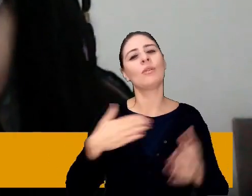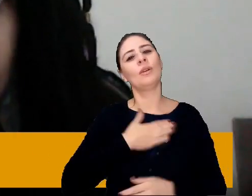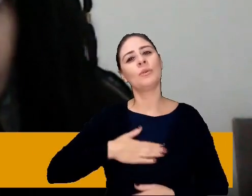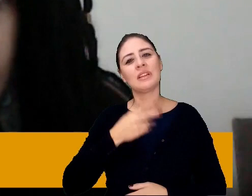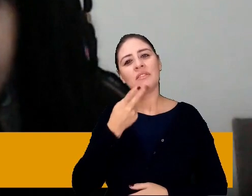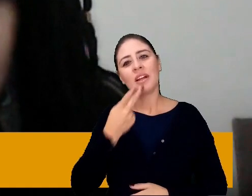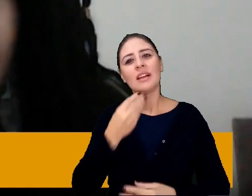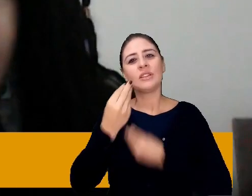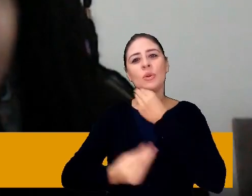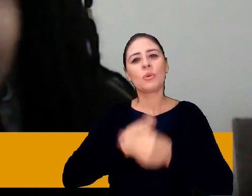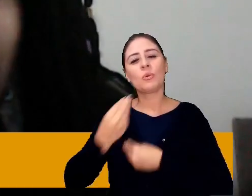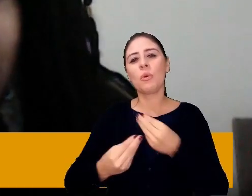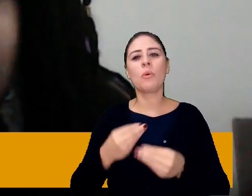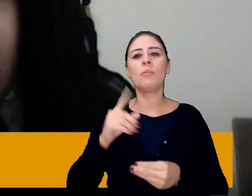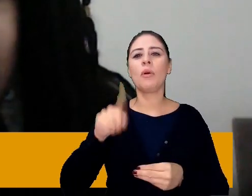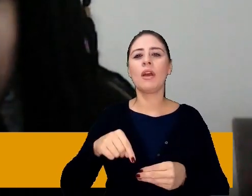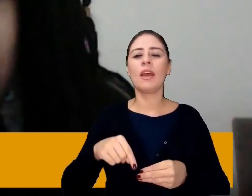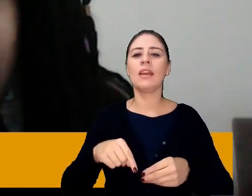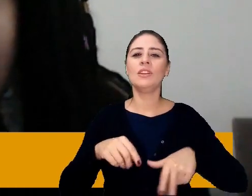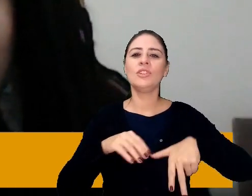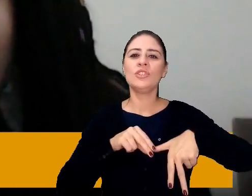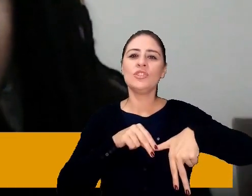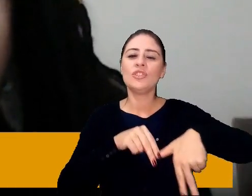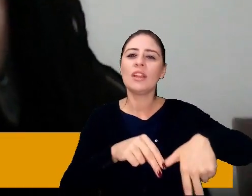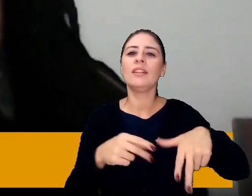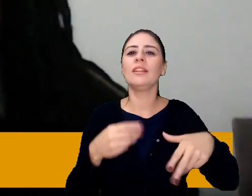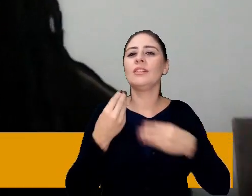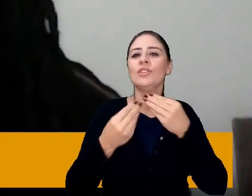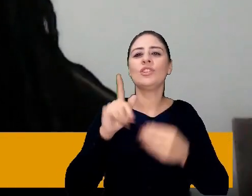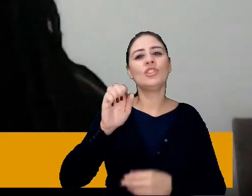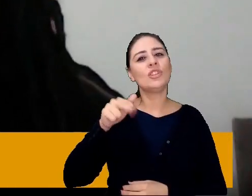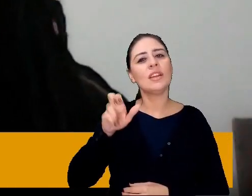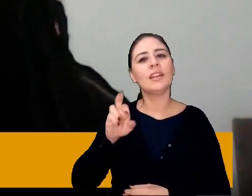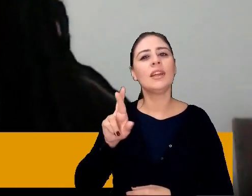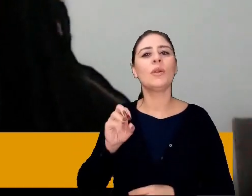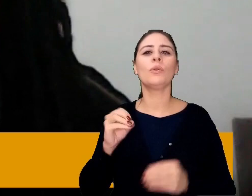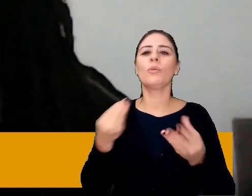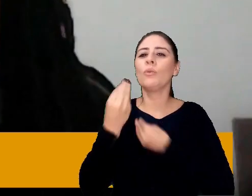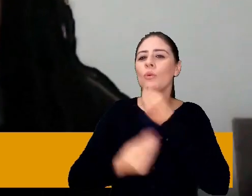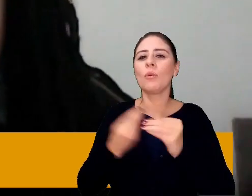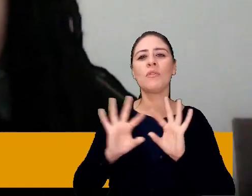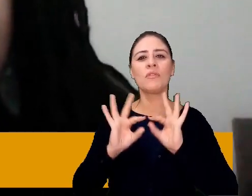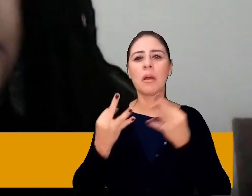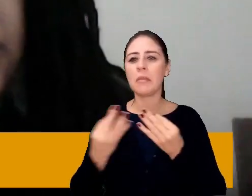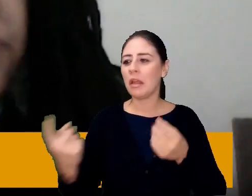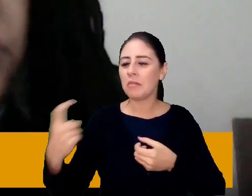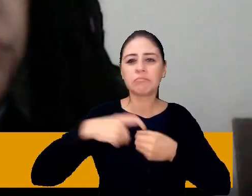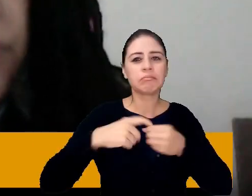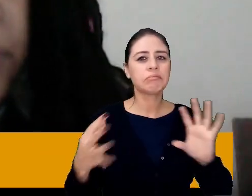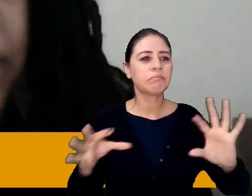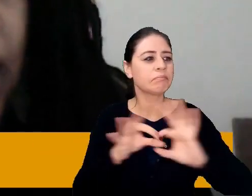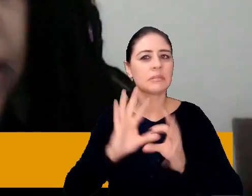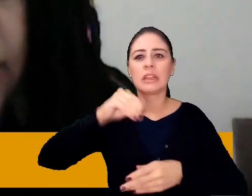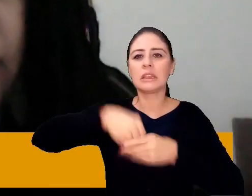própria comunidade. Então, eu queria agora que você falasse um pouquinho dessas relações de gênero que são estabelecidas dentro da comunidade, esses